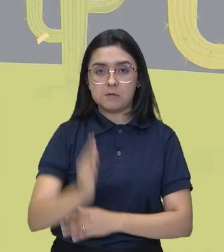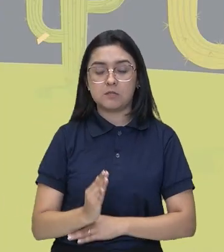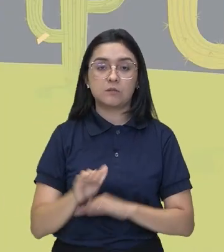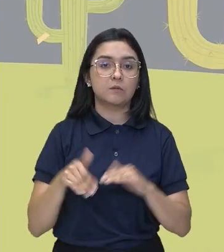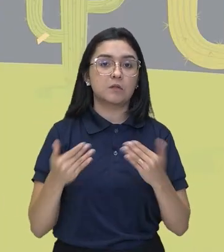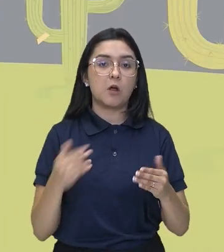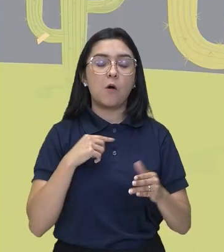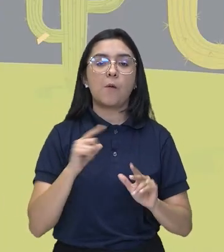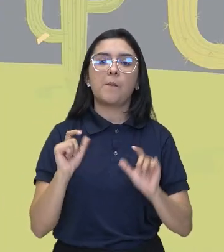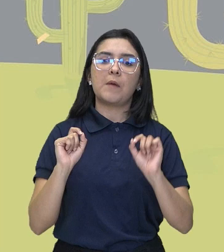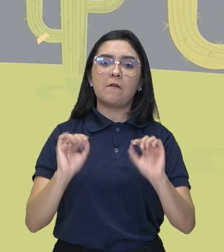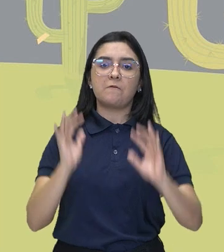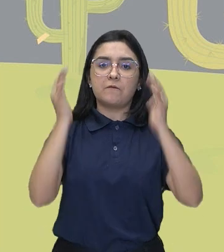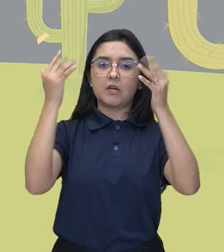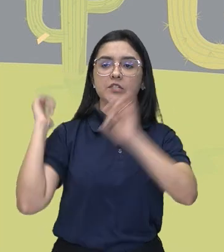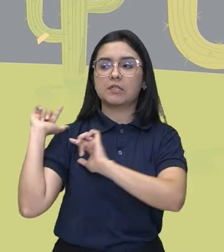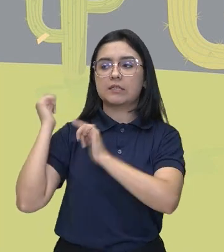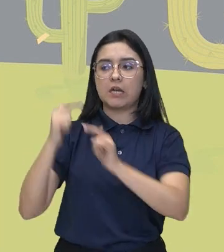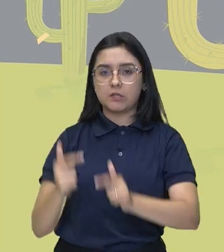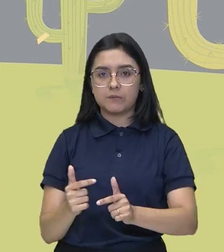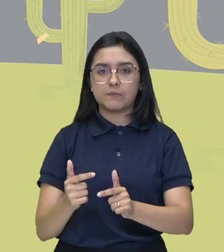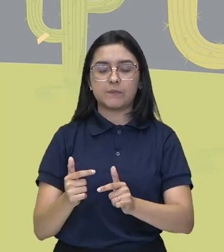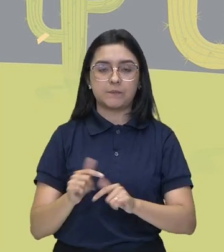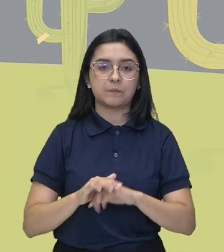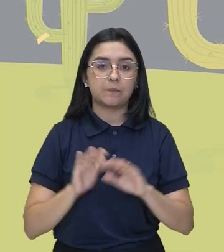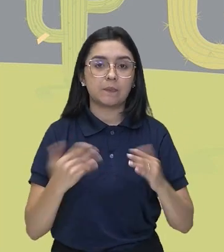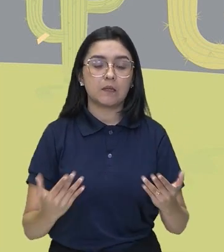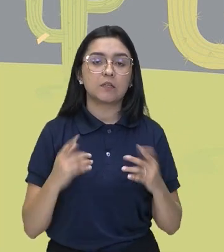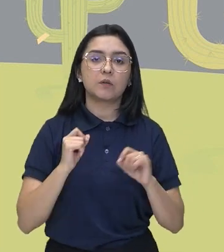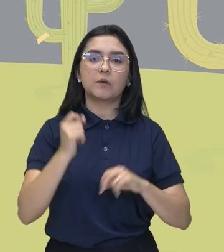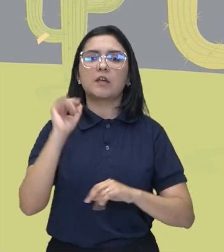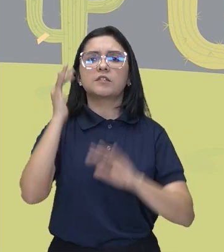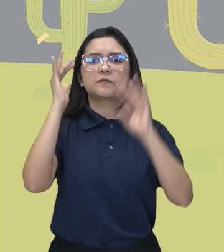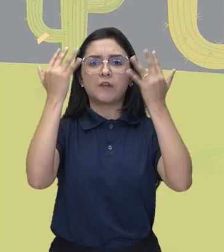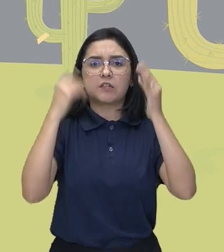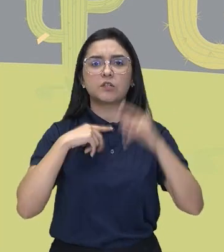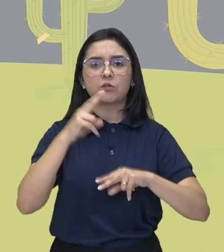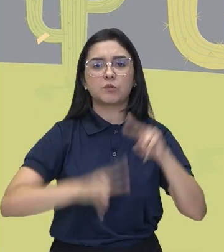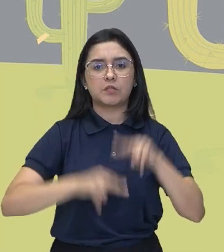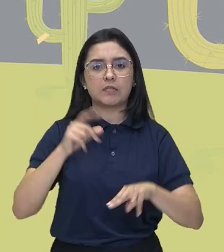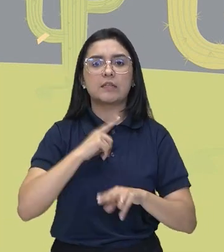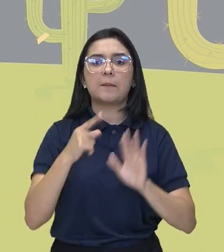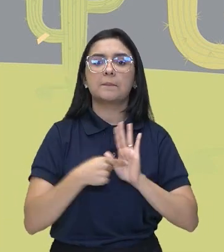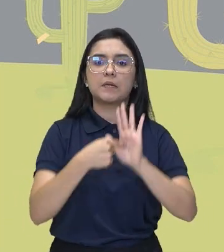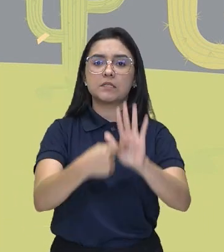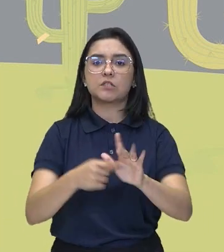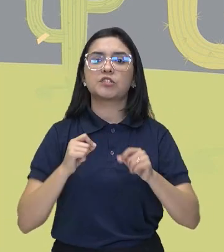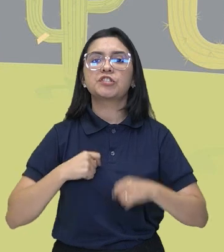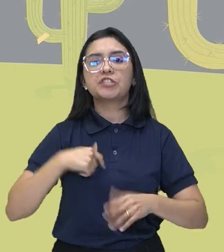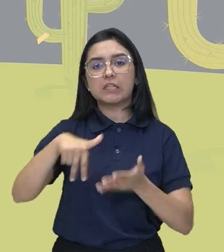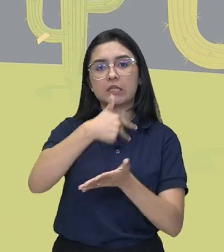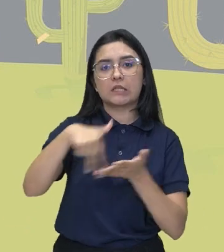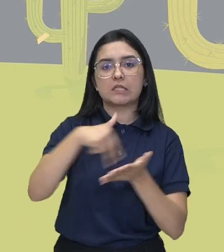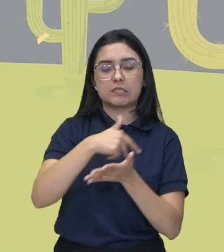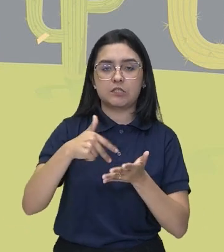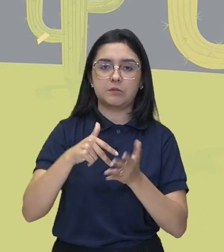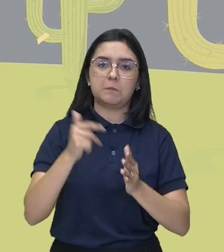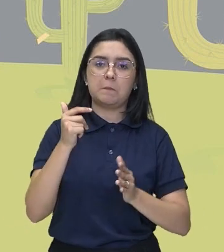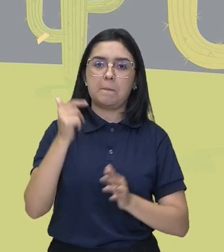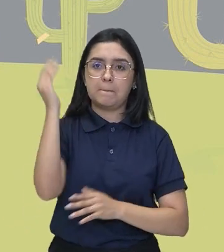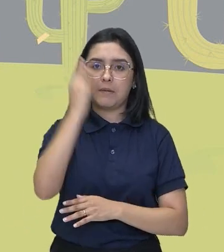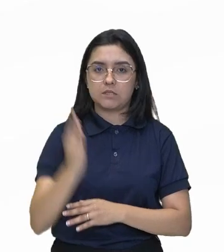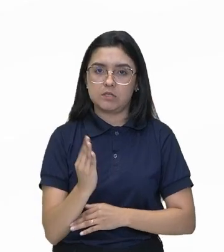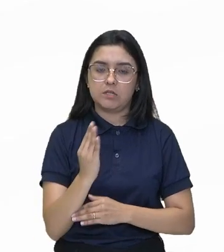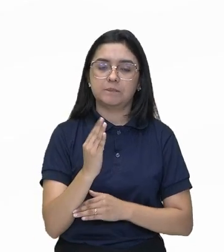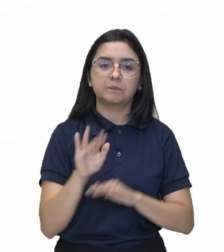festa tradicional. E nas festas juninas tem muita apresentação de danças brasileiras. As